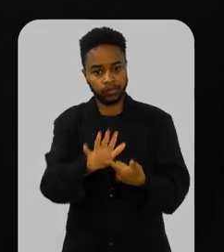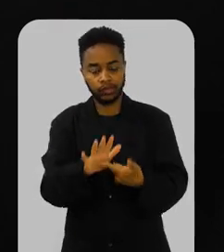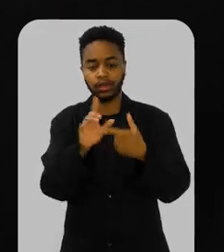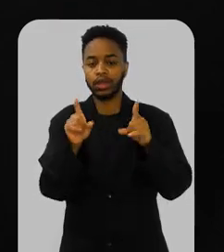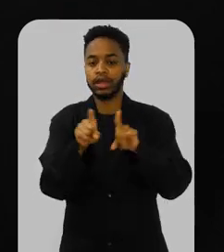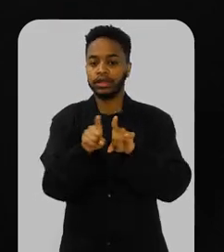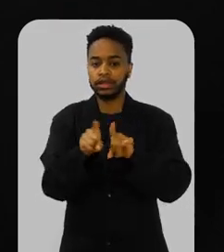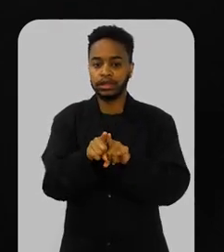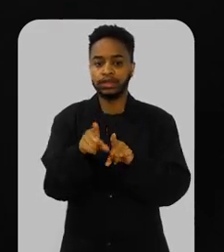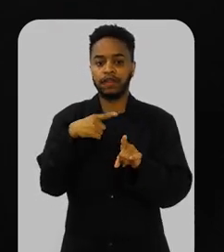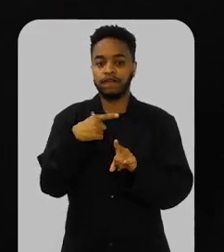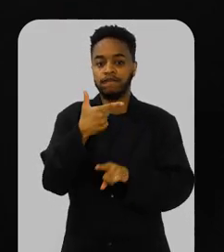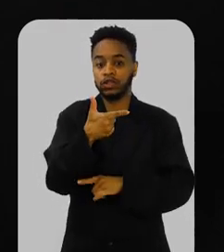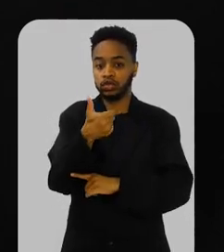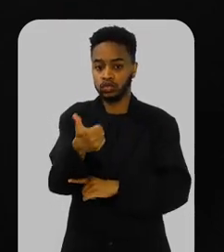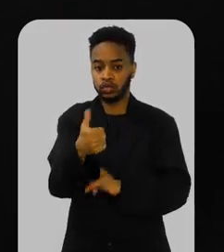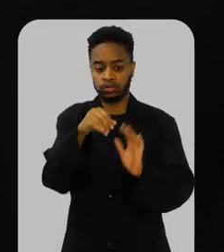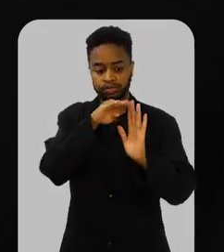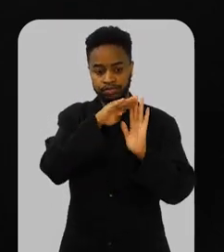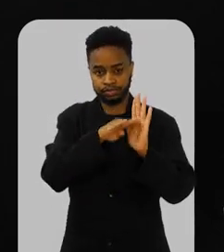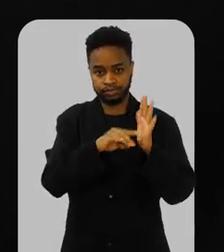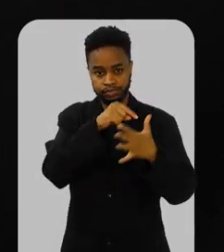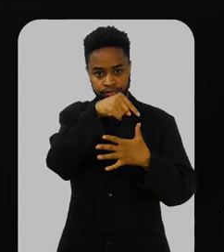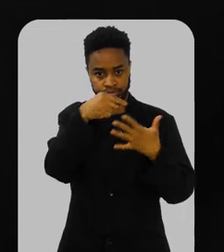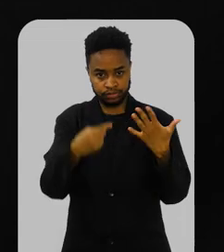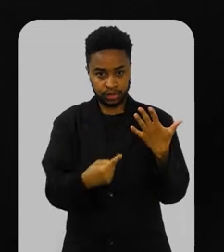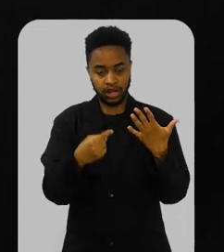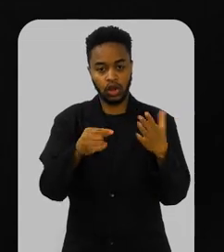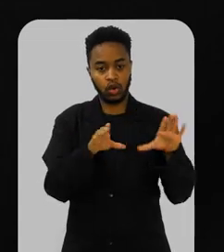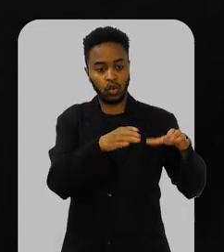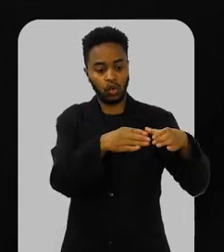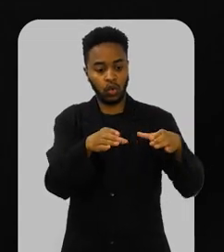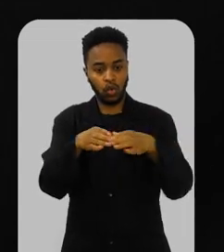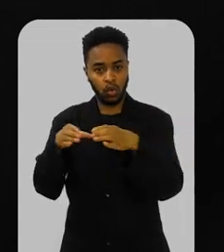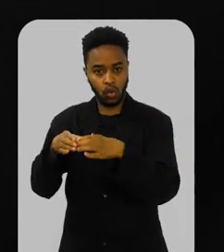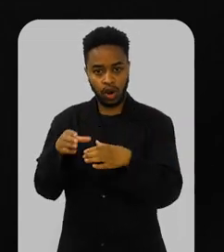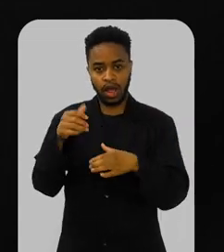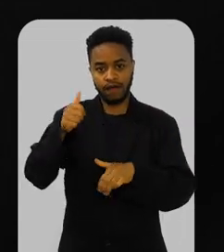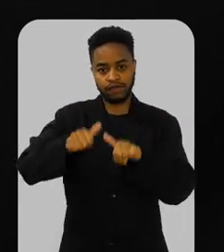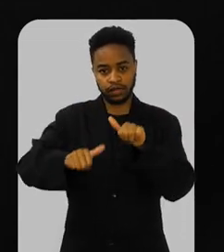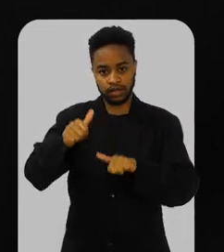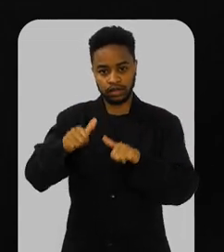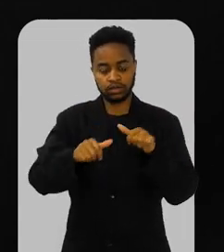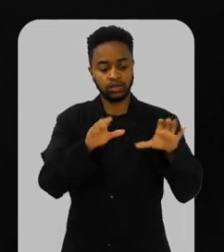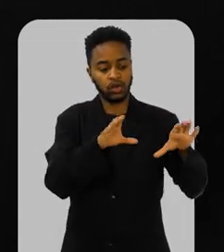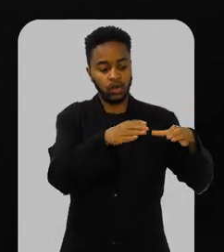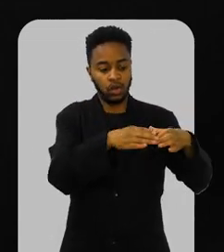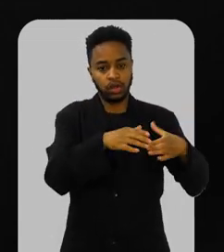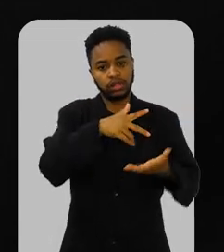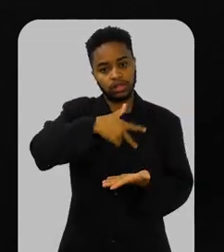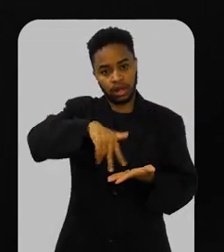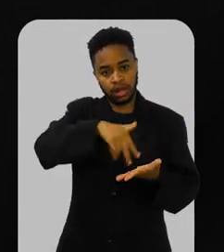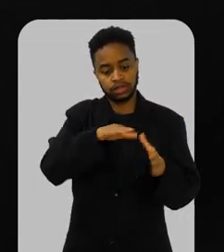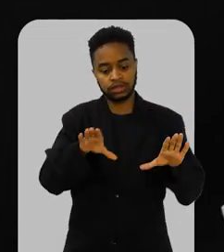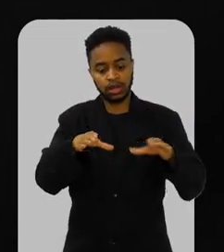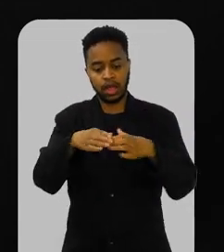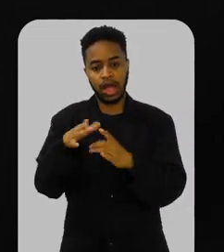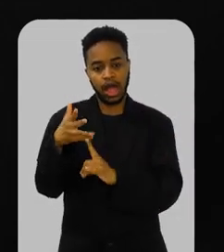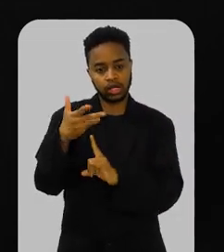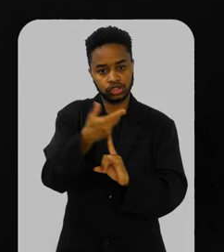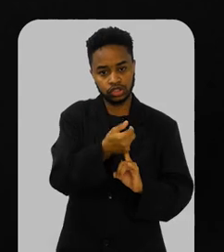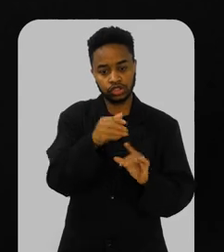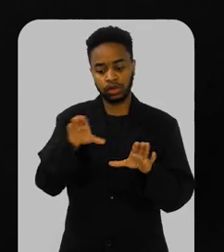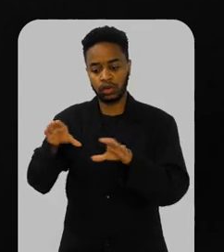mas especificamente ali os 21, né, dos 3 blocos de avaliação, que é cênico, coreográfico, artístico e